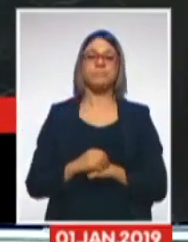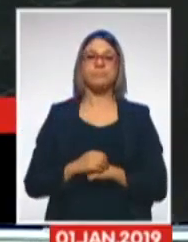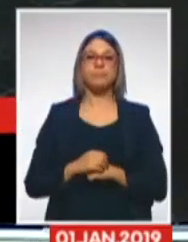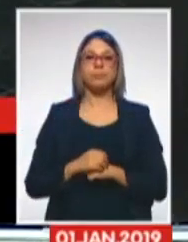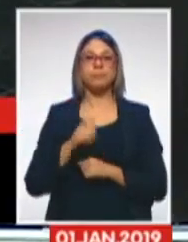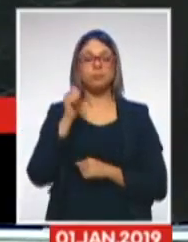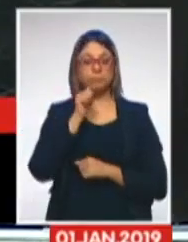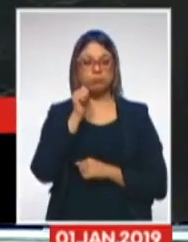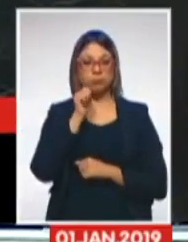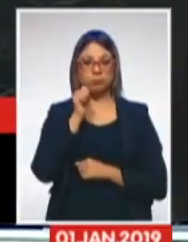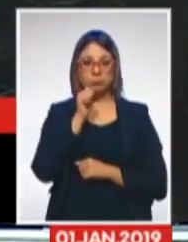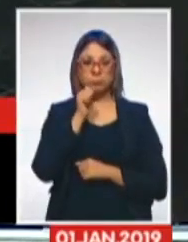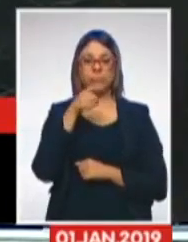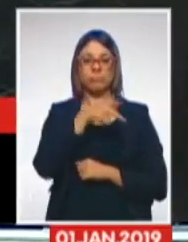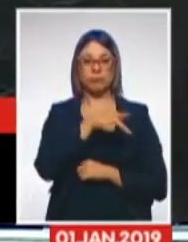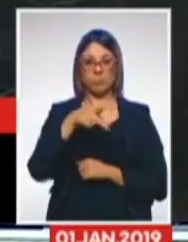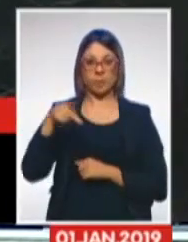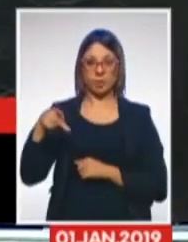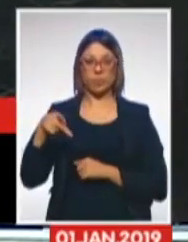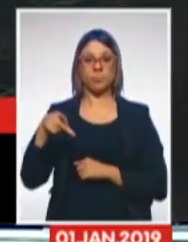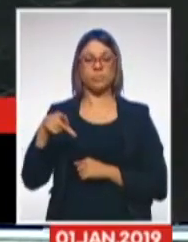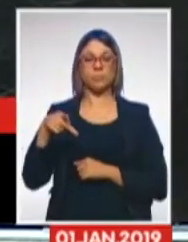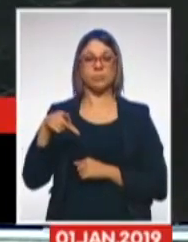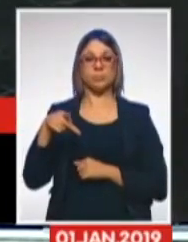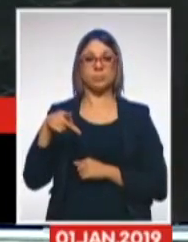Excelentíssima Senhora Presidente eleita